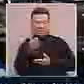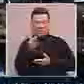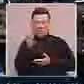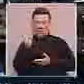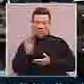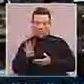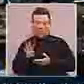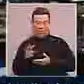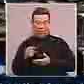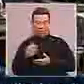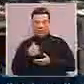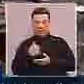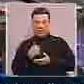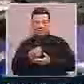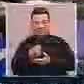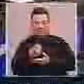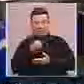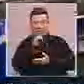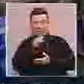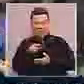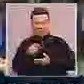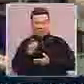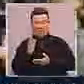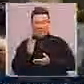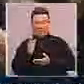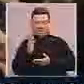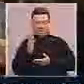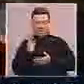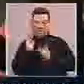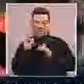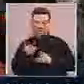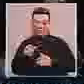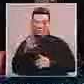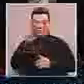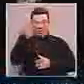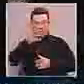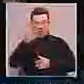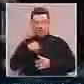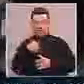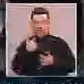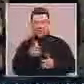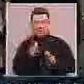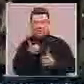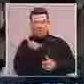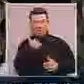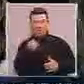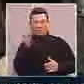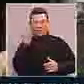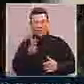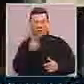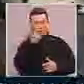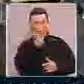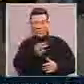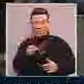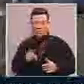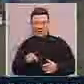4 mil. Eu receio, portanto, que no fim dos 4 dias tenhamos cerca de 20 mil visitantes.